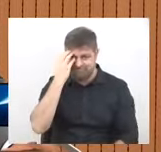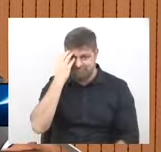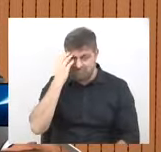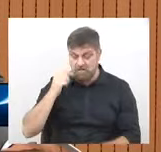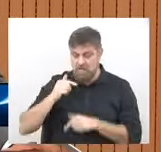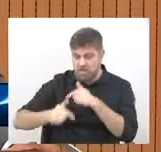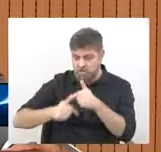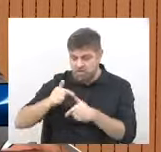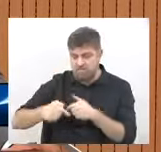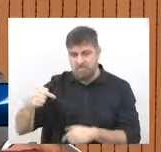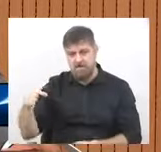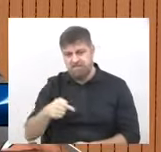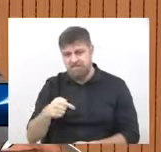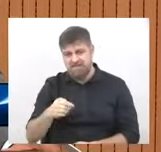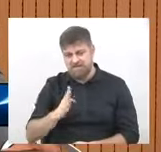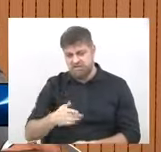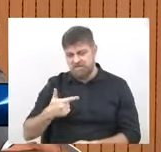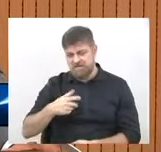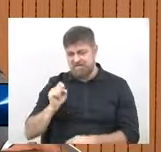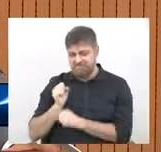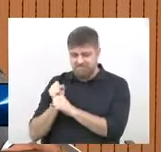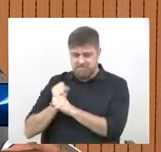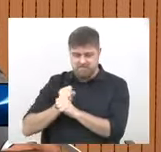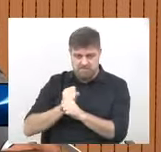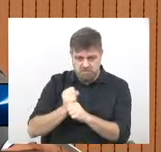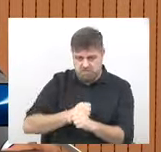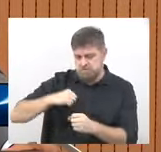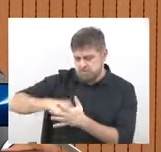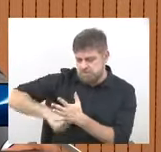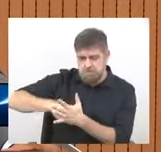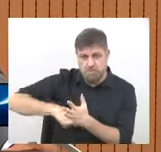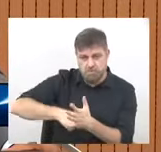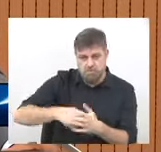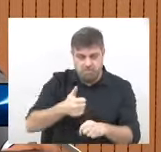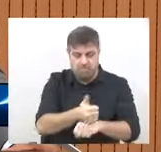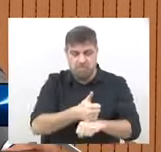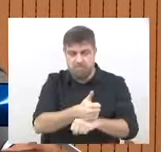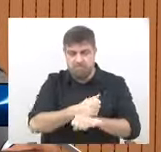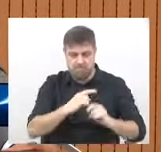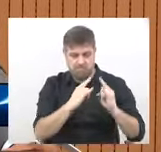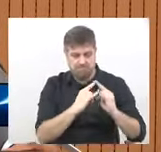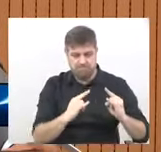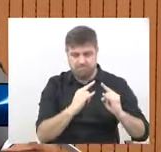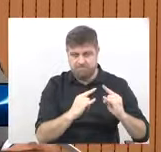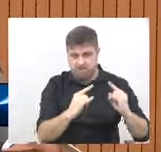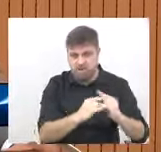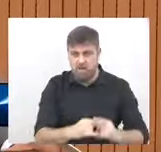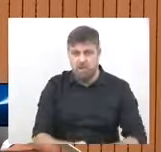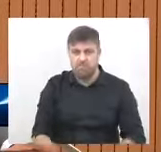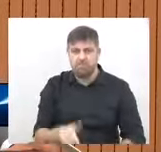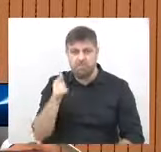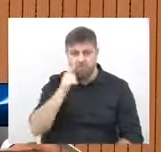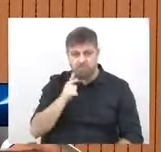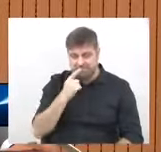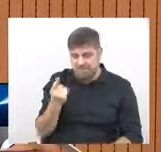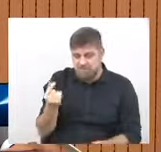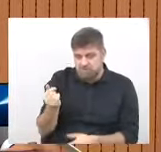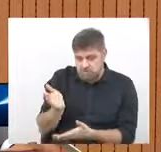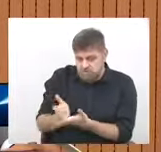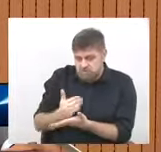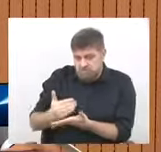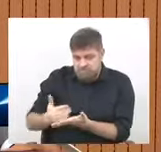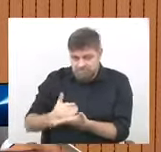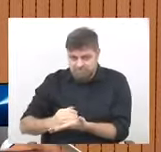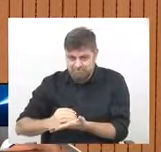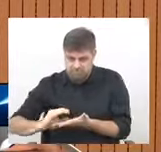muito. Há 25 anos luto pelo aqueles camelô. Consegui, através do orçamento participativo,